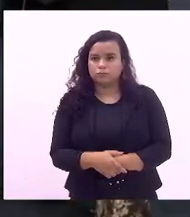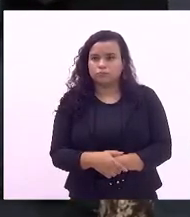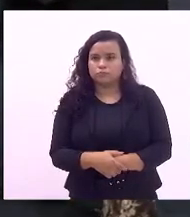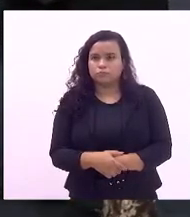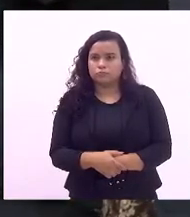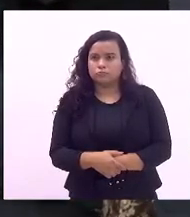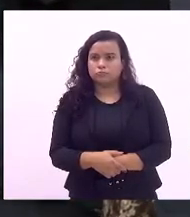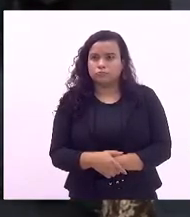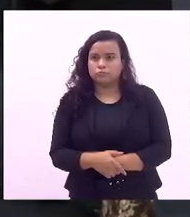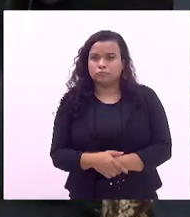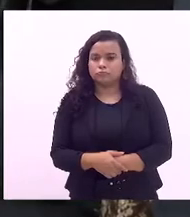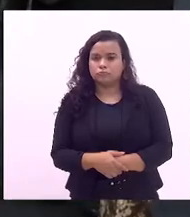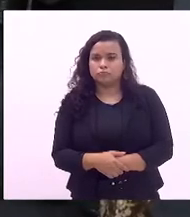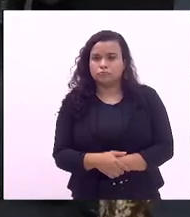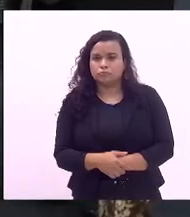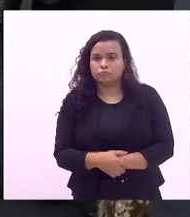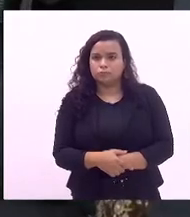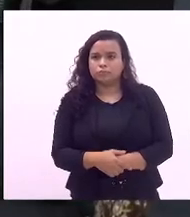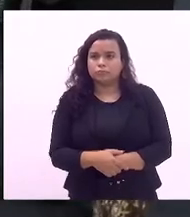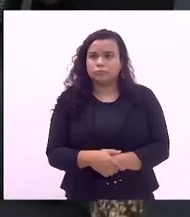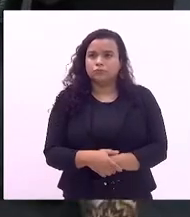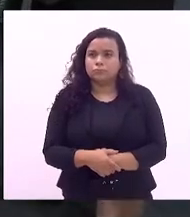E aí